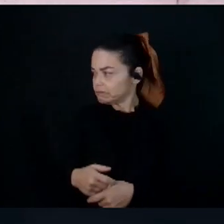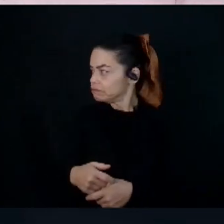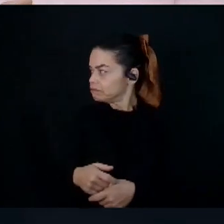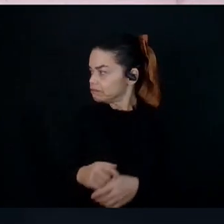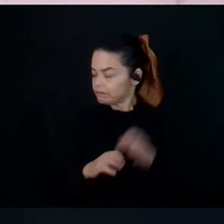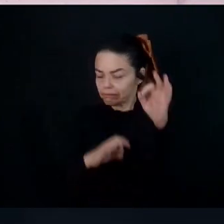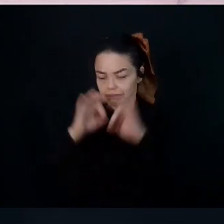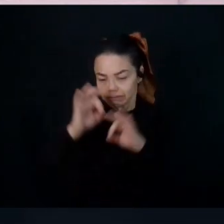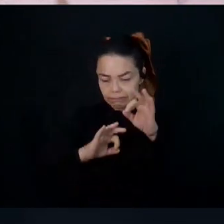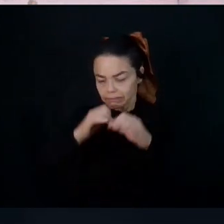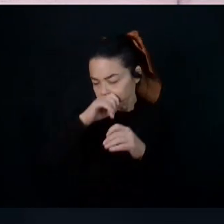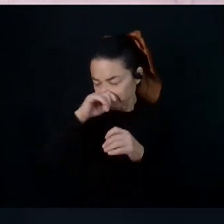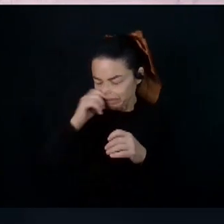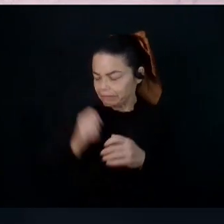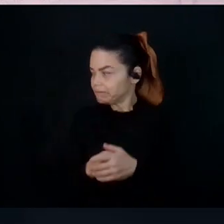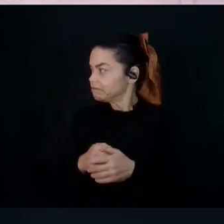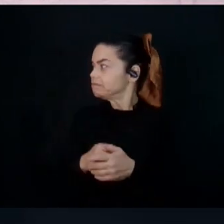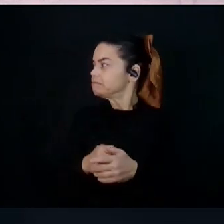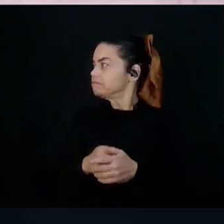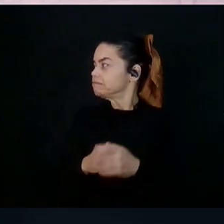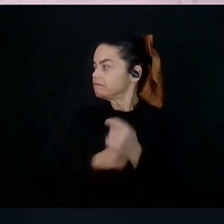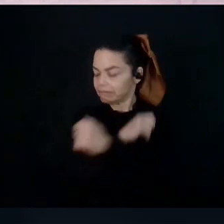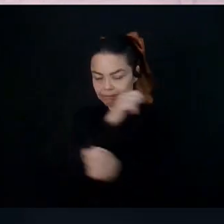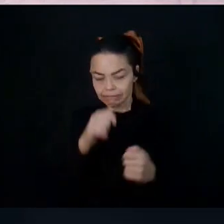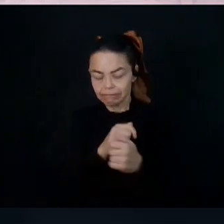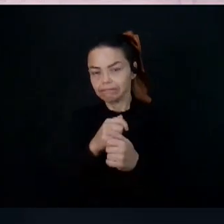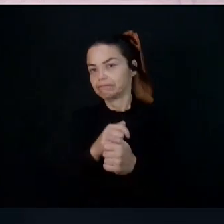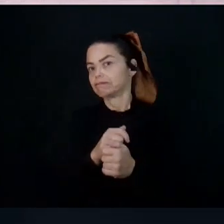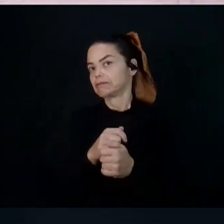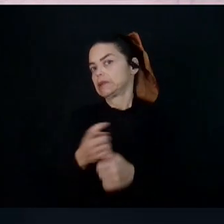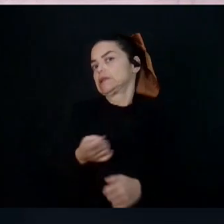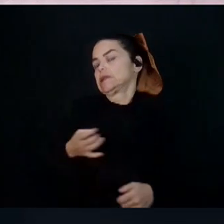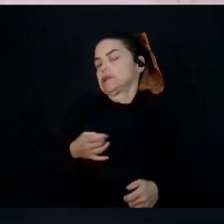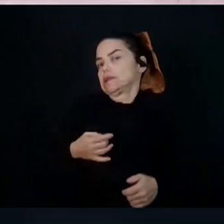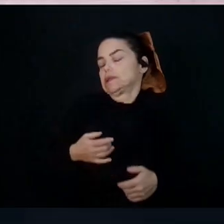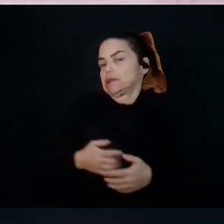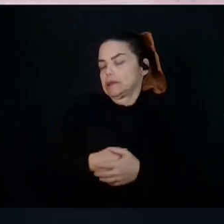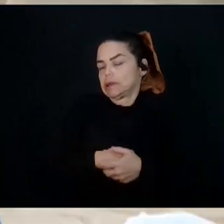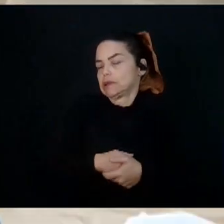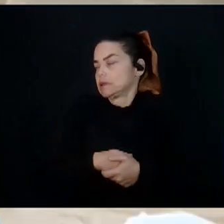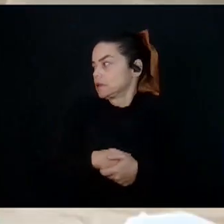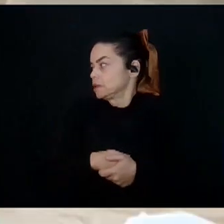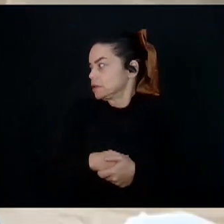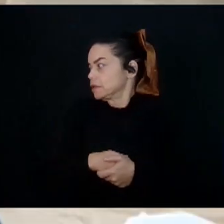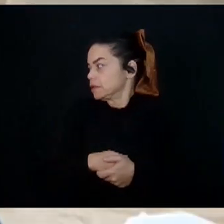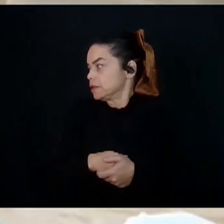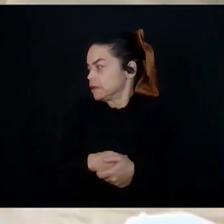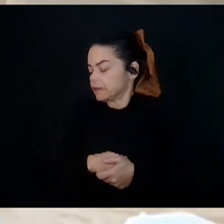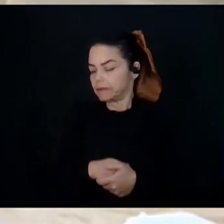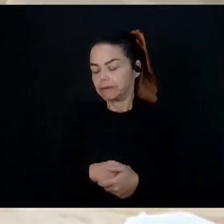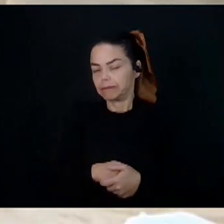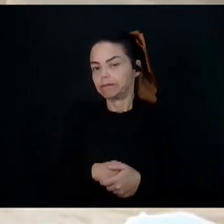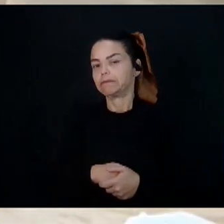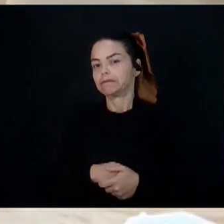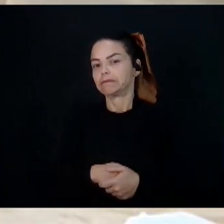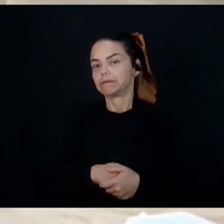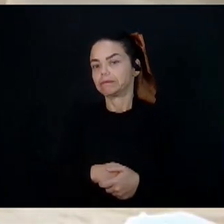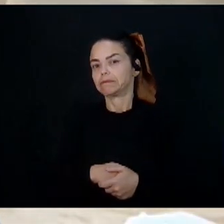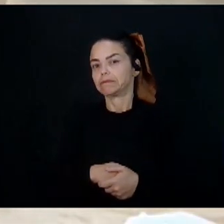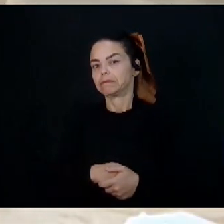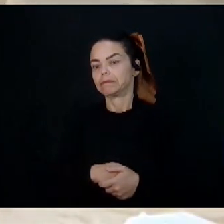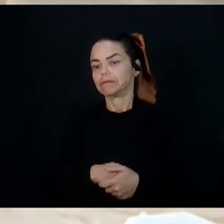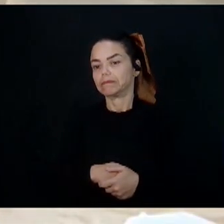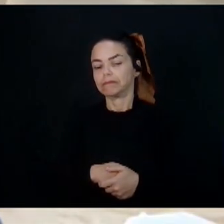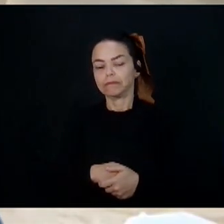Mas quem foi enganado tem espaço para insegurança. Para insegurança, para culpa também,